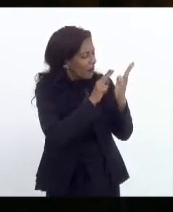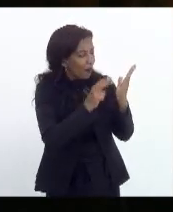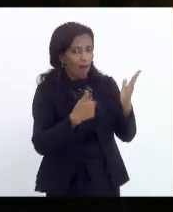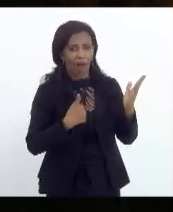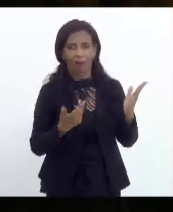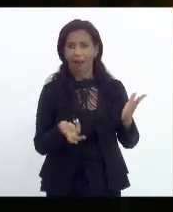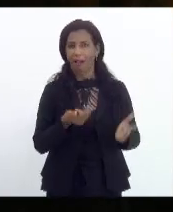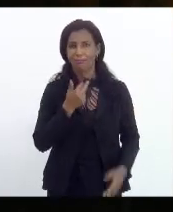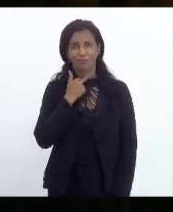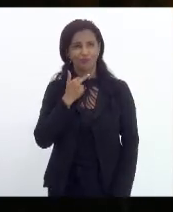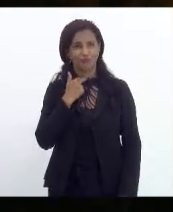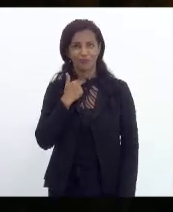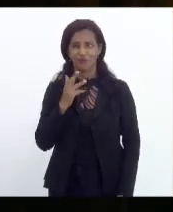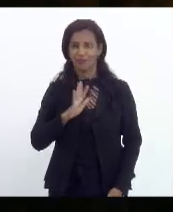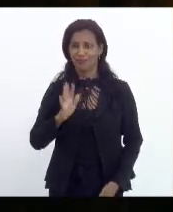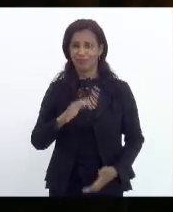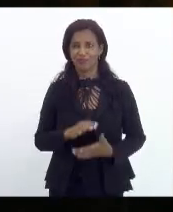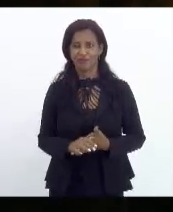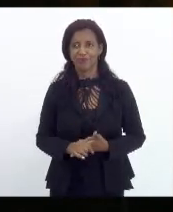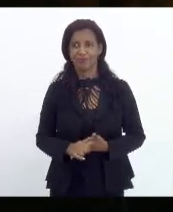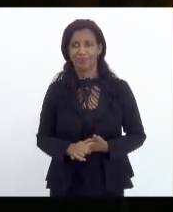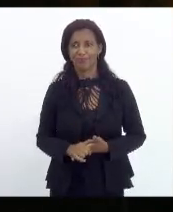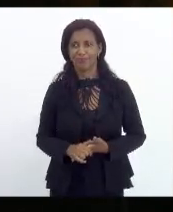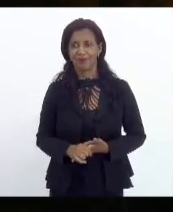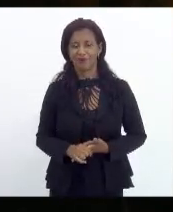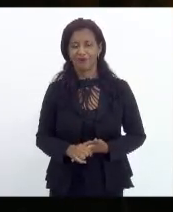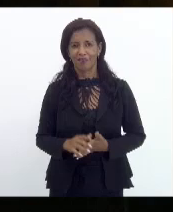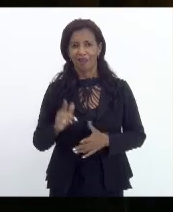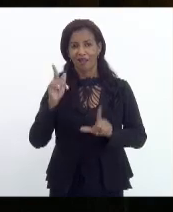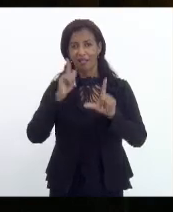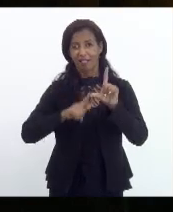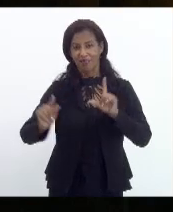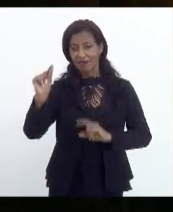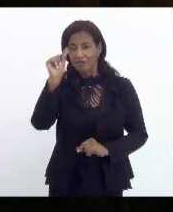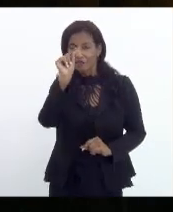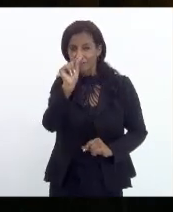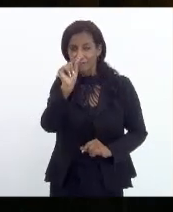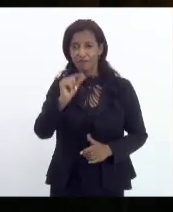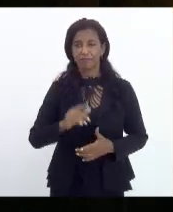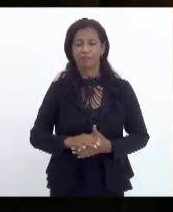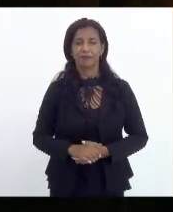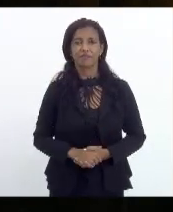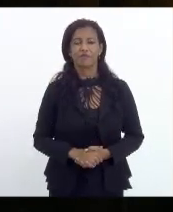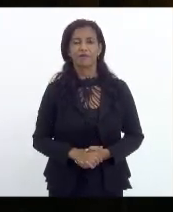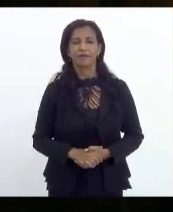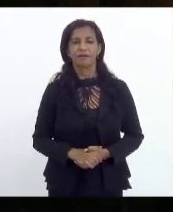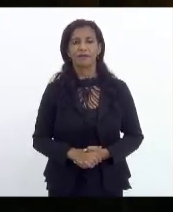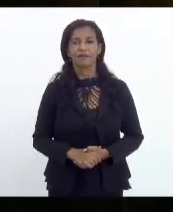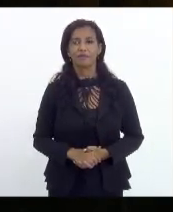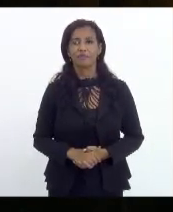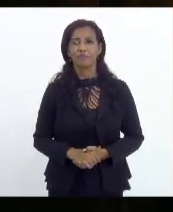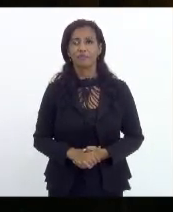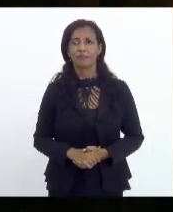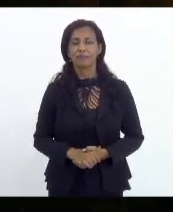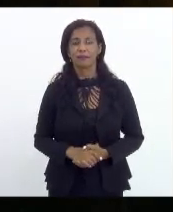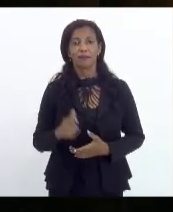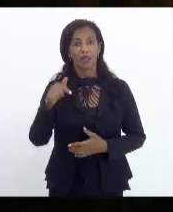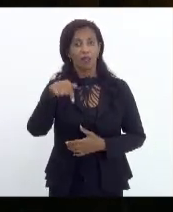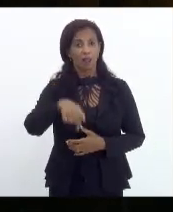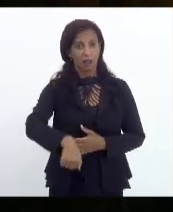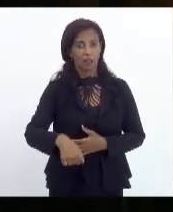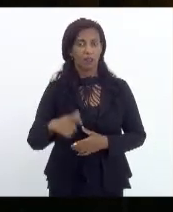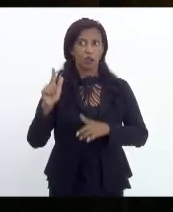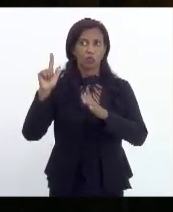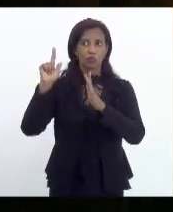não tenho mais essa condição e aqui é uma letrinha de Bula mesmo é e aqui a